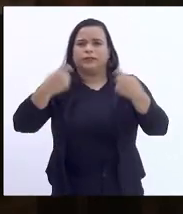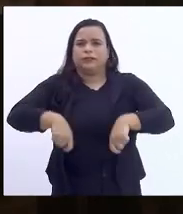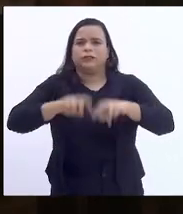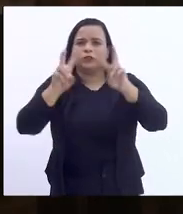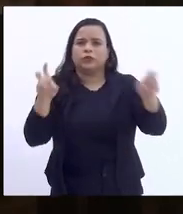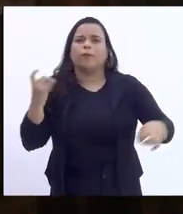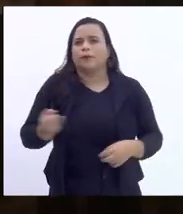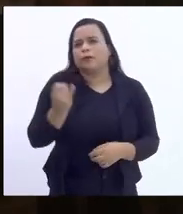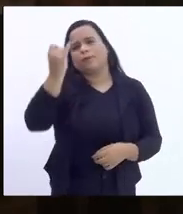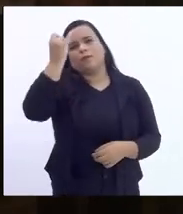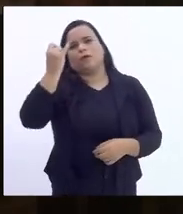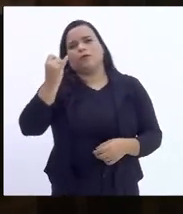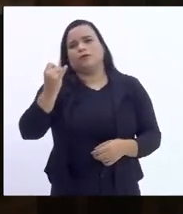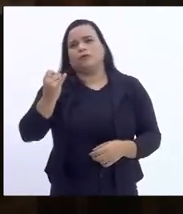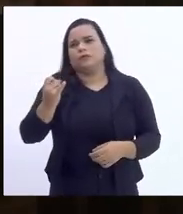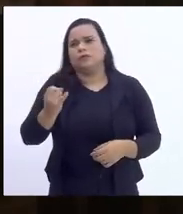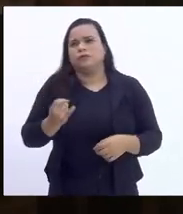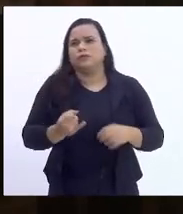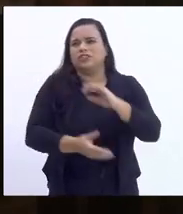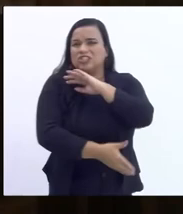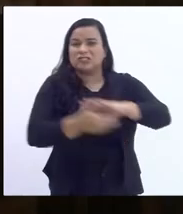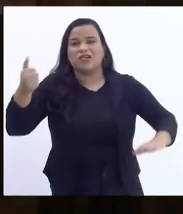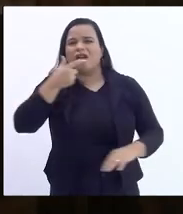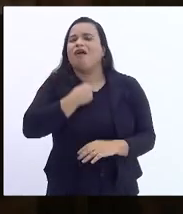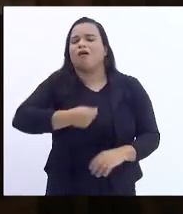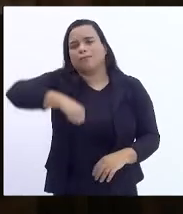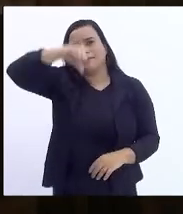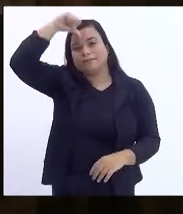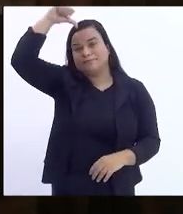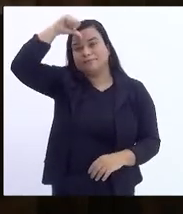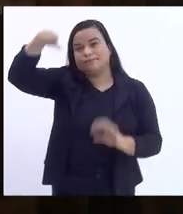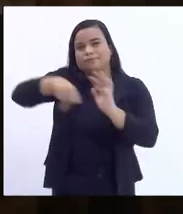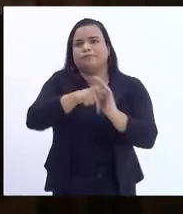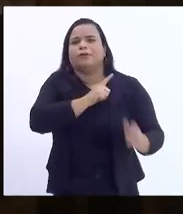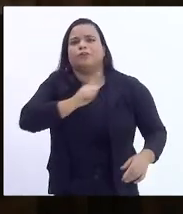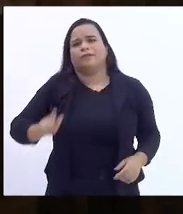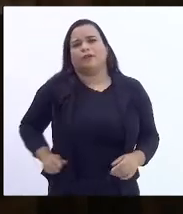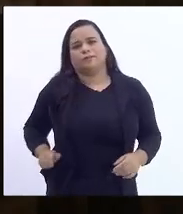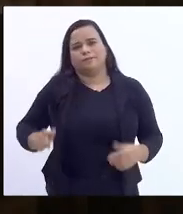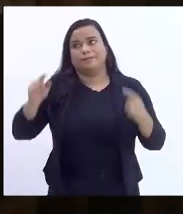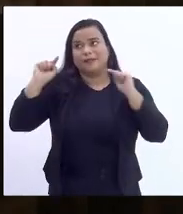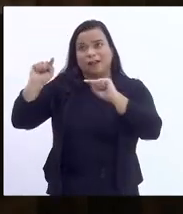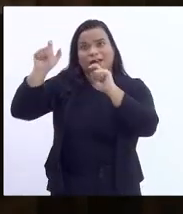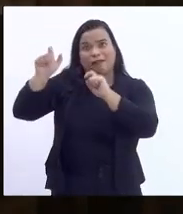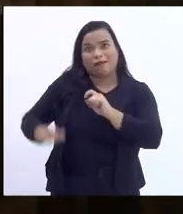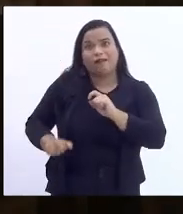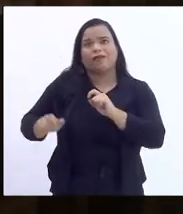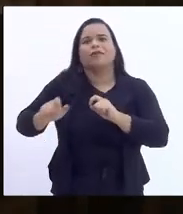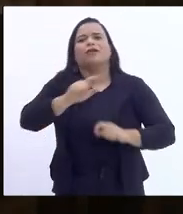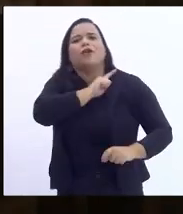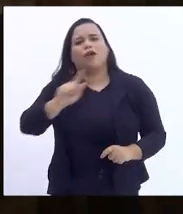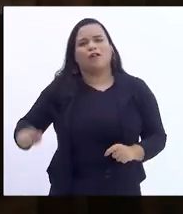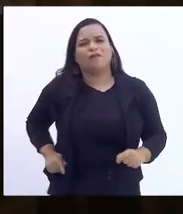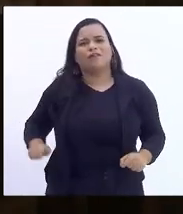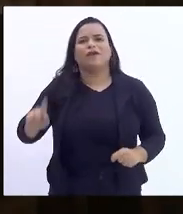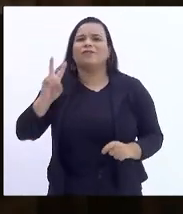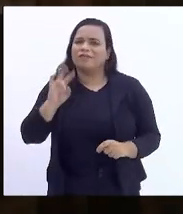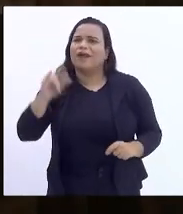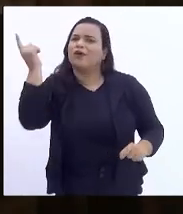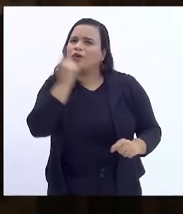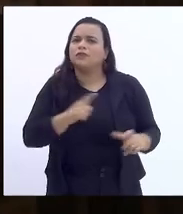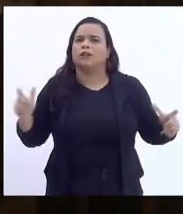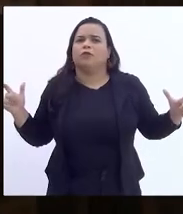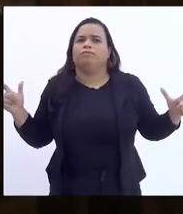importância da gente varrer o Cláudio caixa do Governo do Estado Esse é o governador que vai conseguir e menos